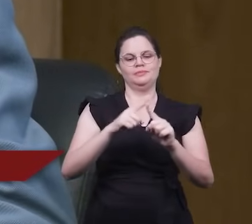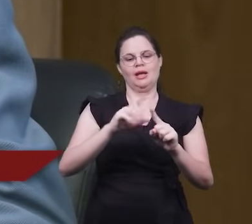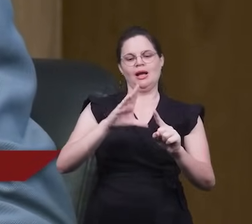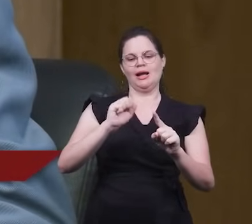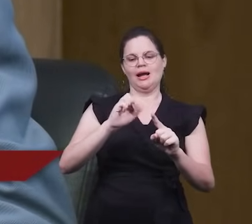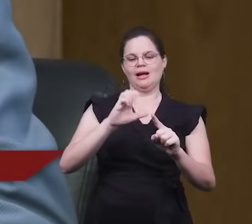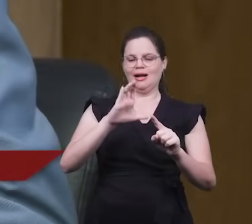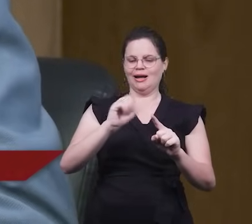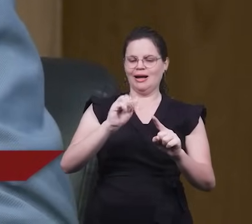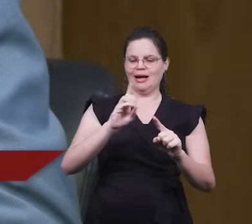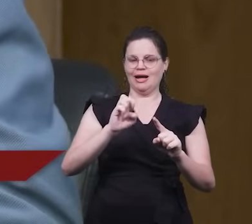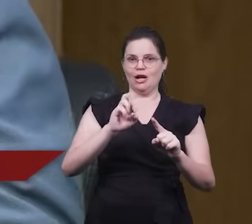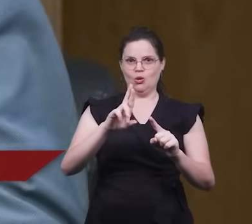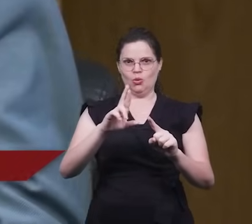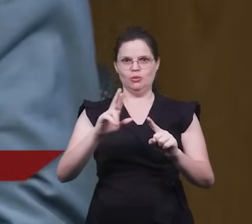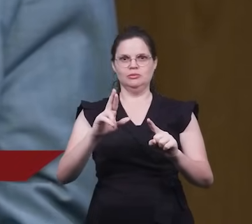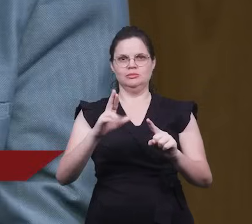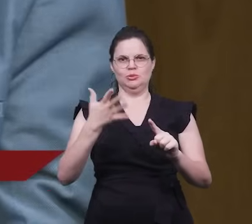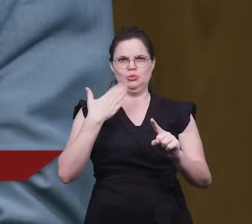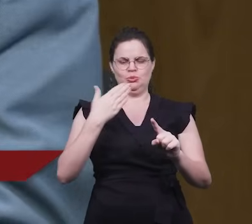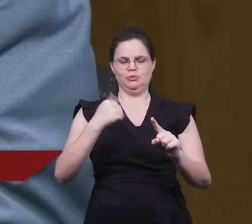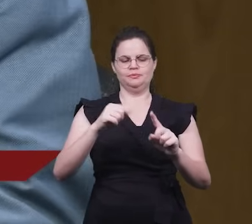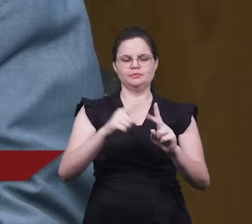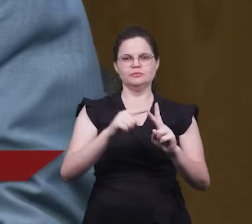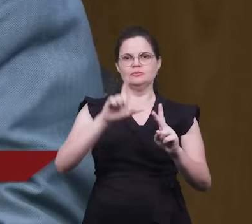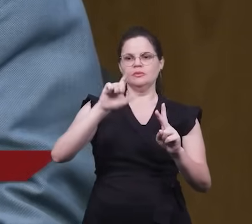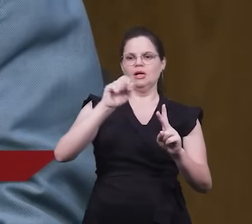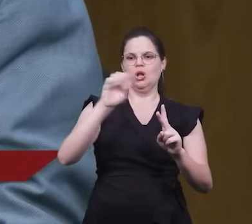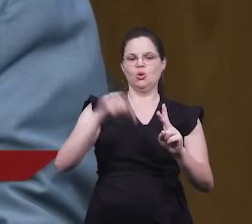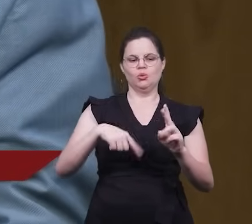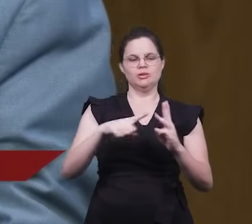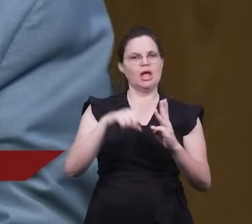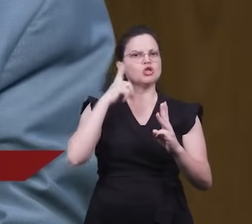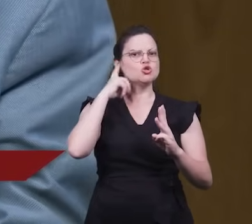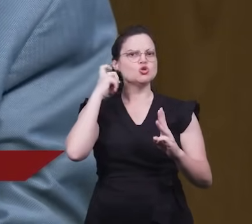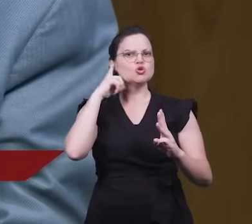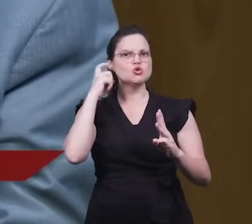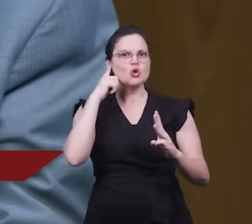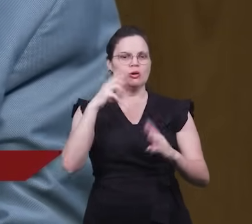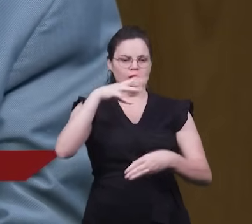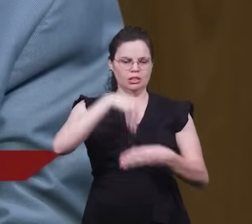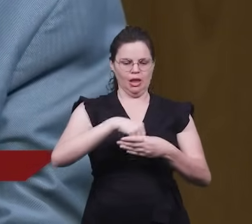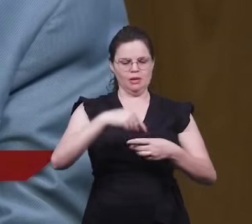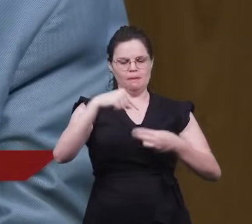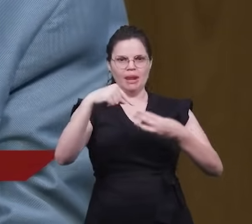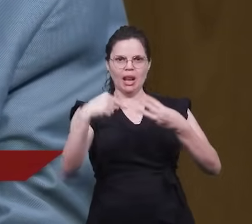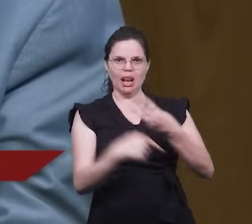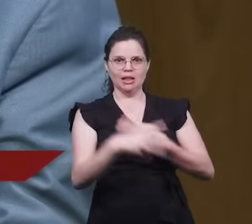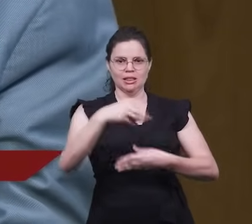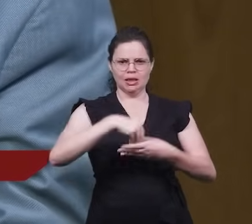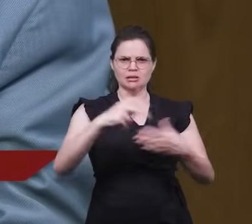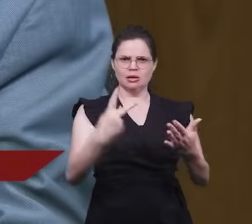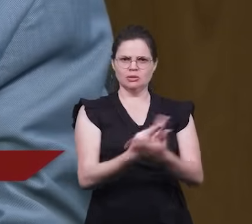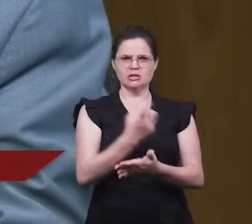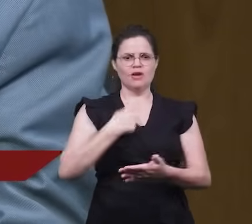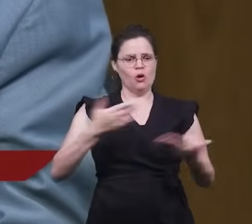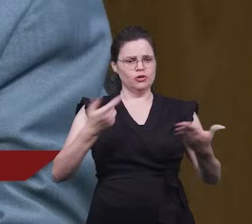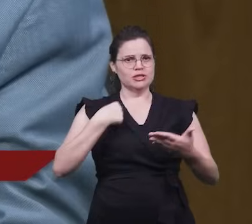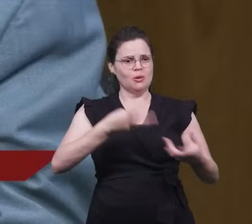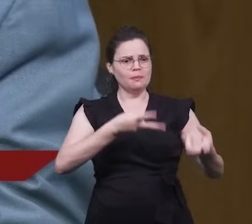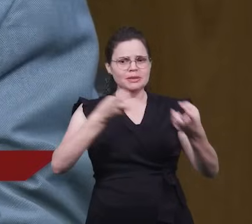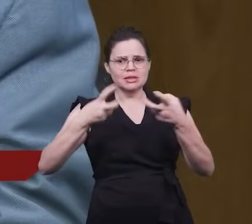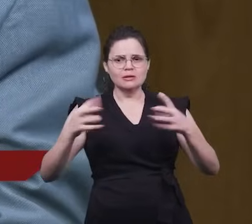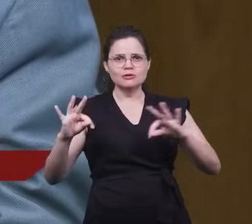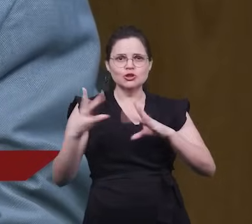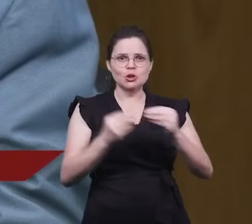som. E então, inclusive, quando você vai lá ver no